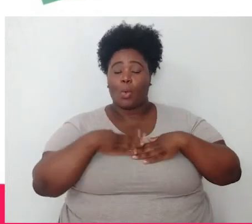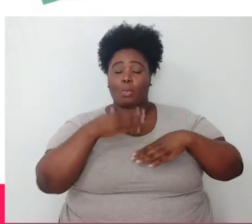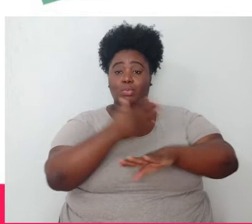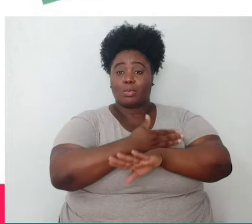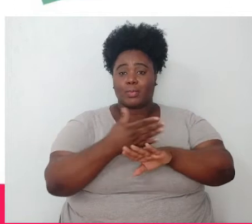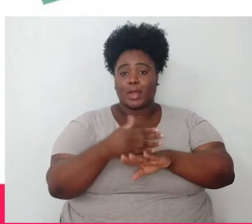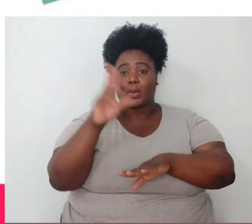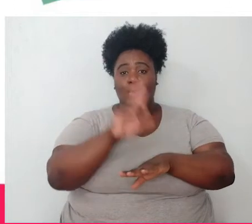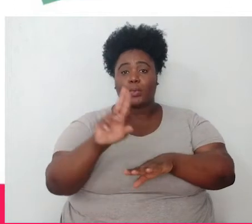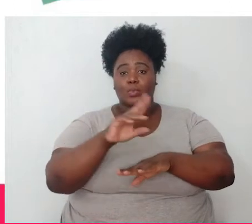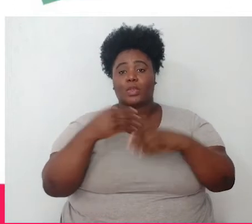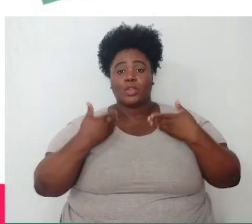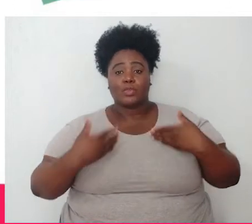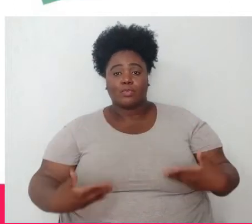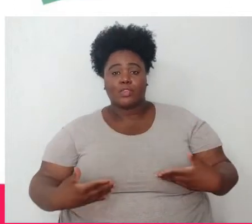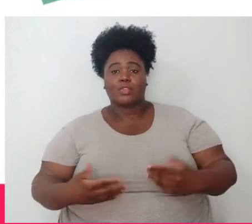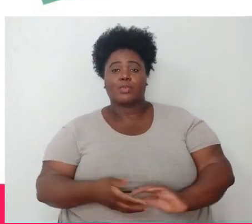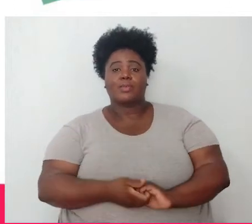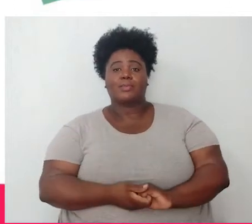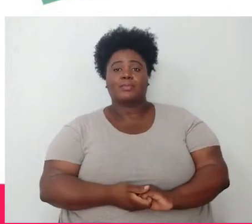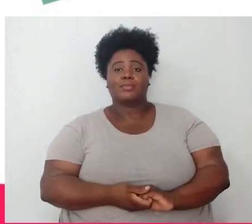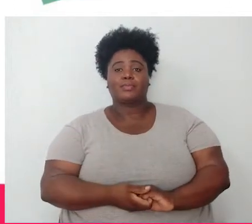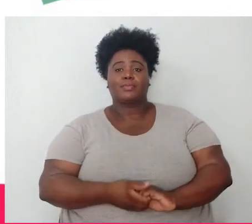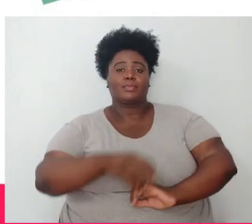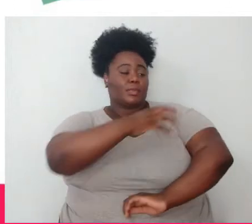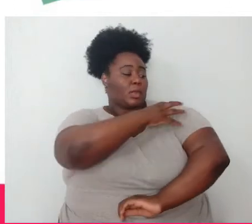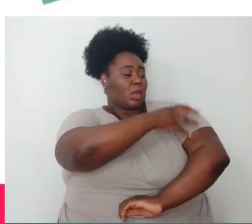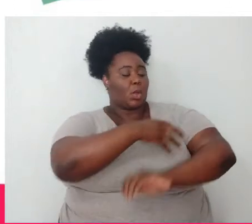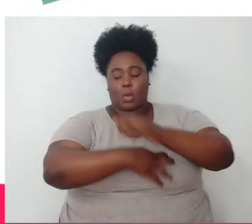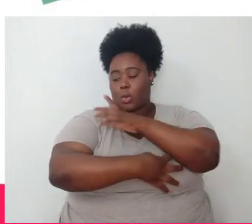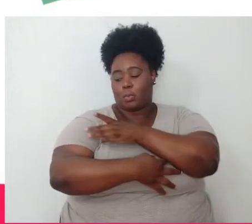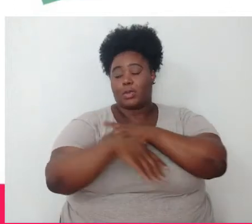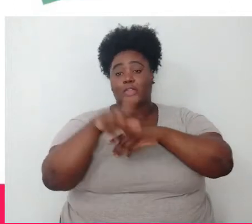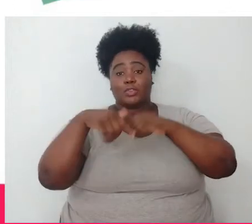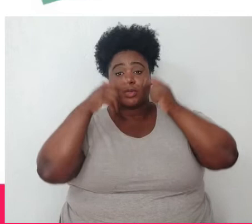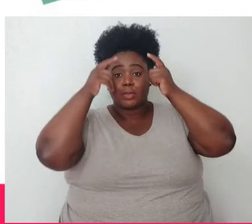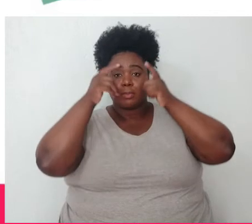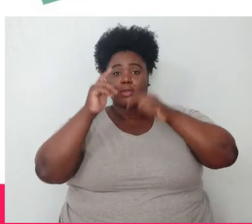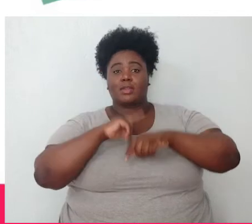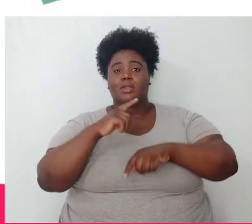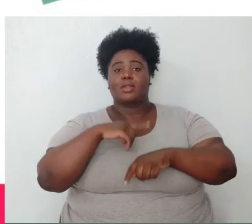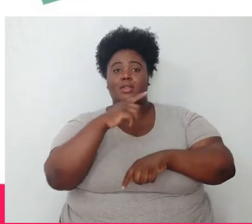usando aquele vestido com uma manga bufante de princesa, ele tem uma